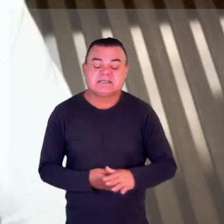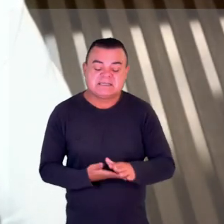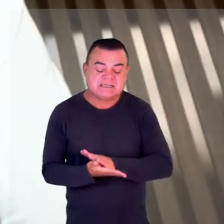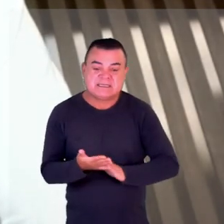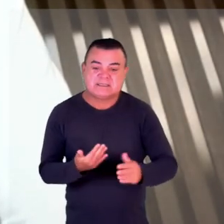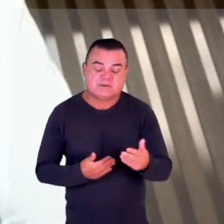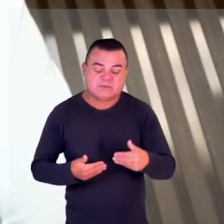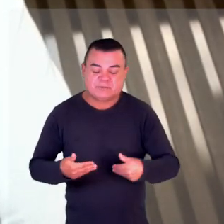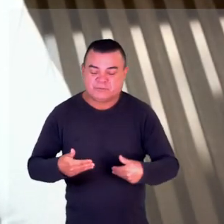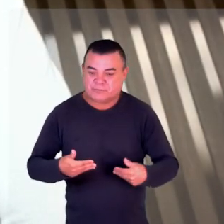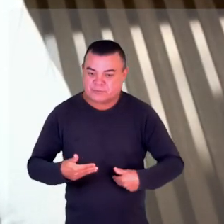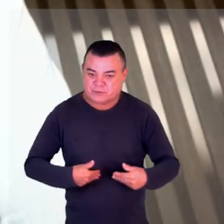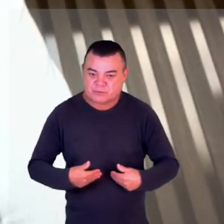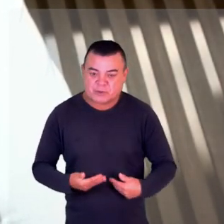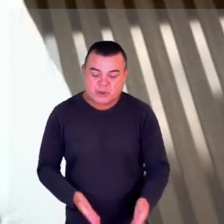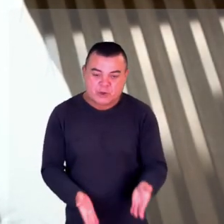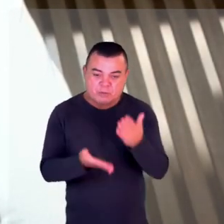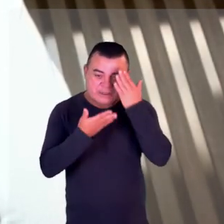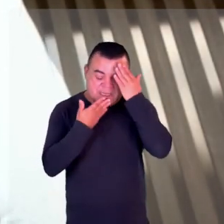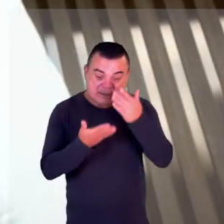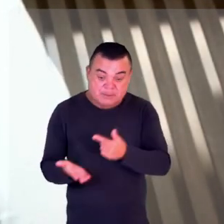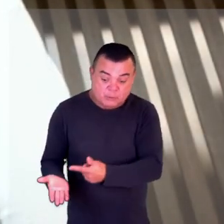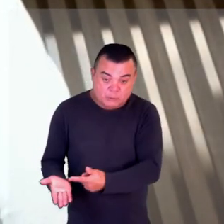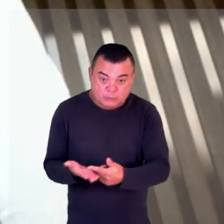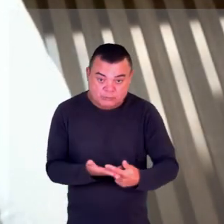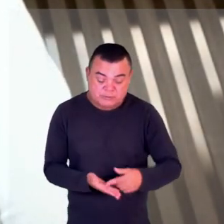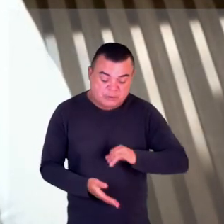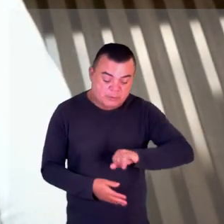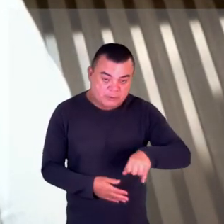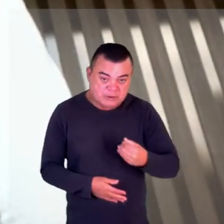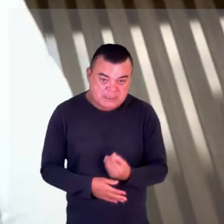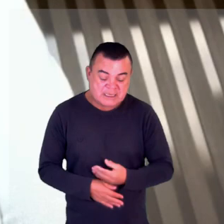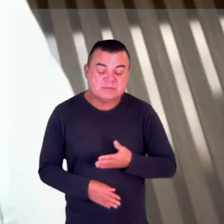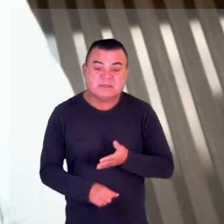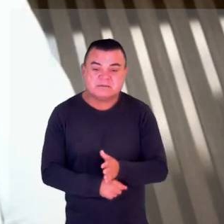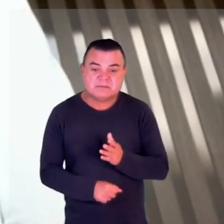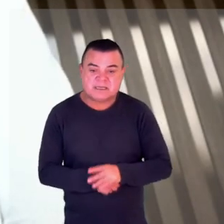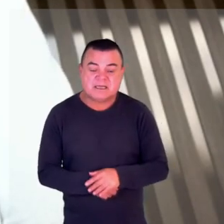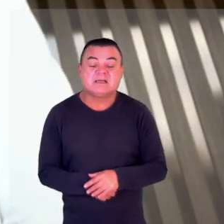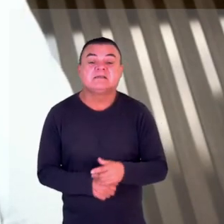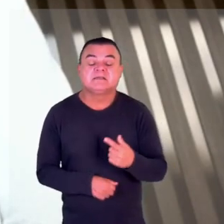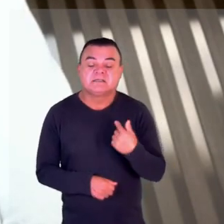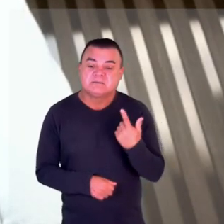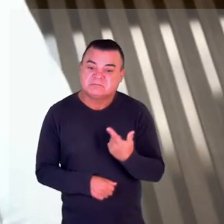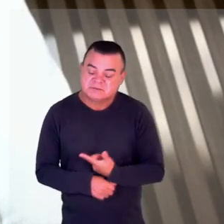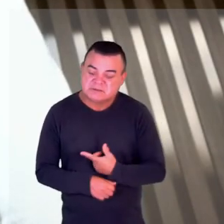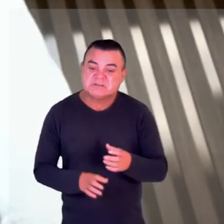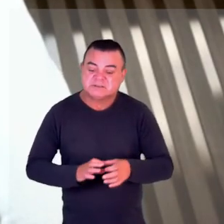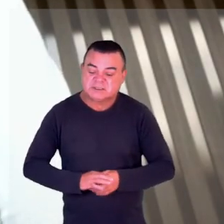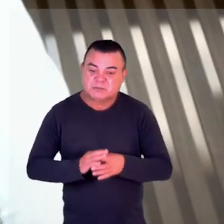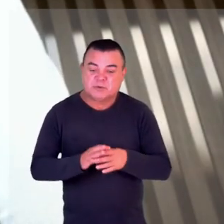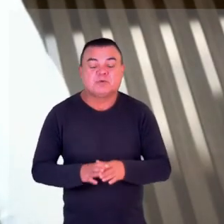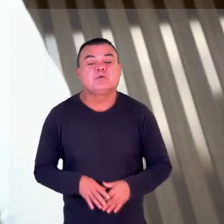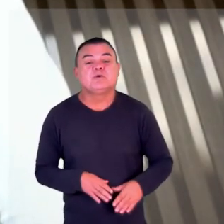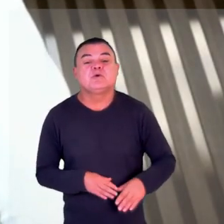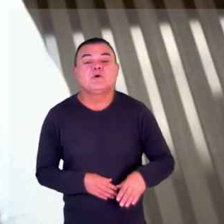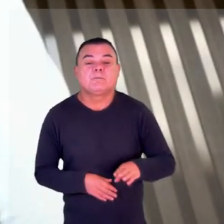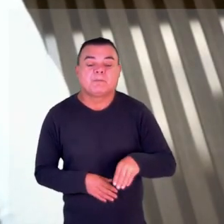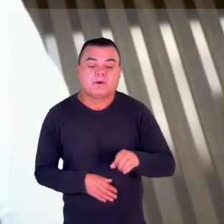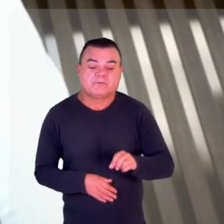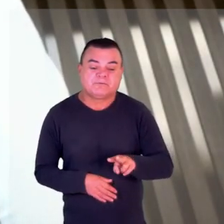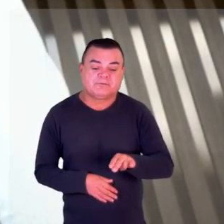Obrigado aí pelo convite pela oportunidade de participar eh e contem sempre com o movimento Nacional da população de rua eh